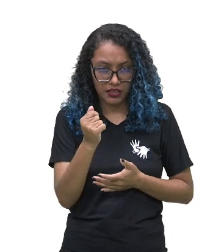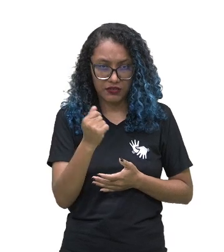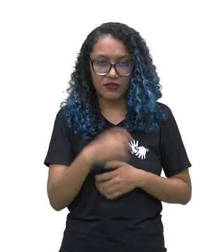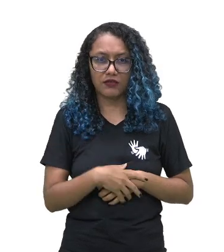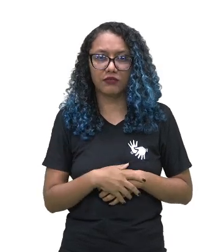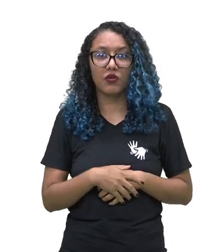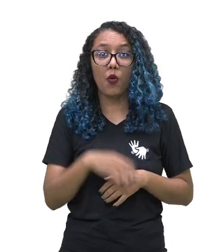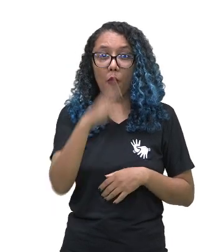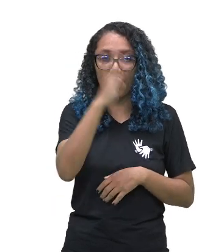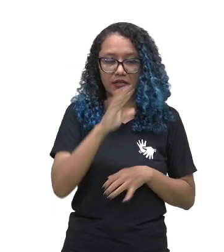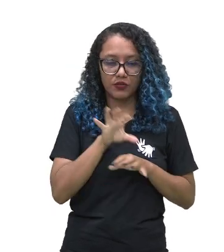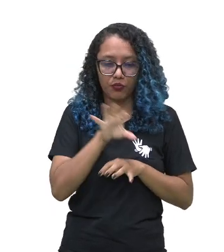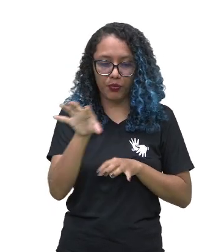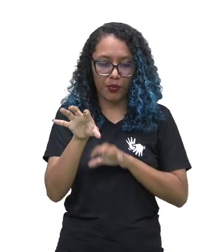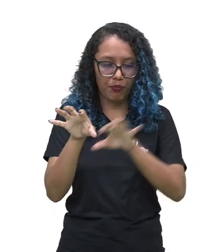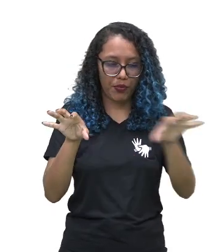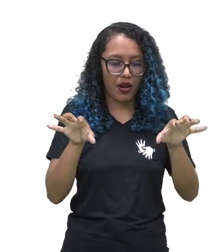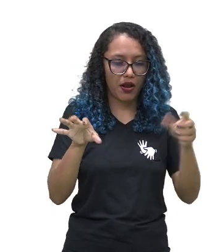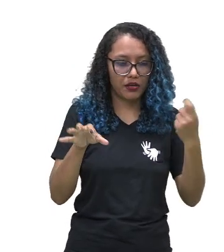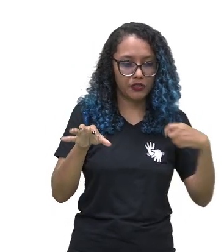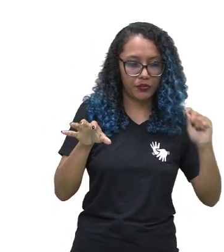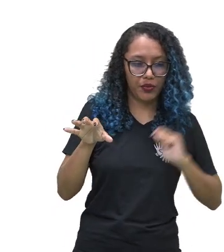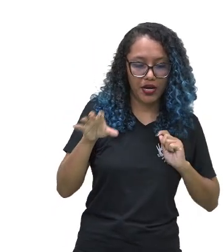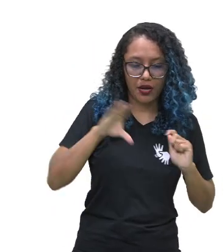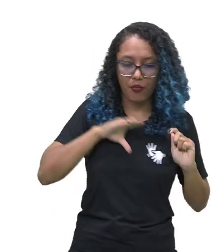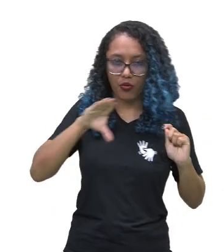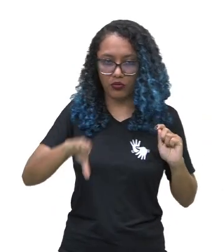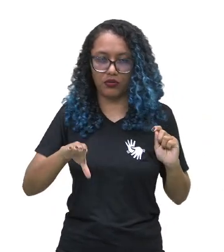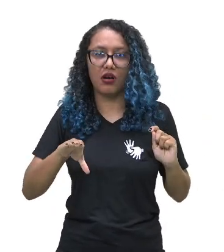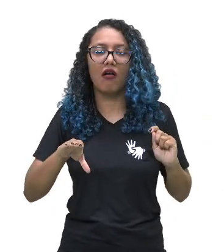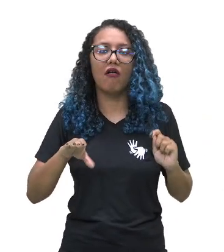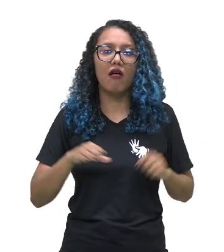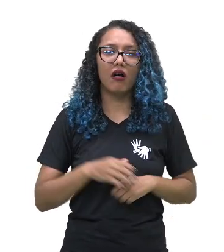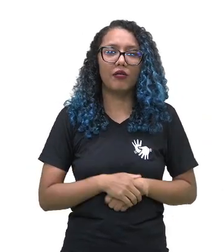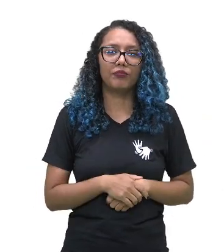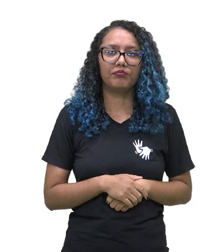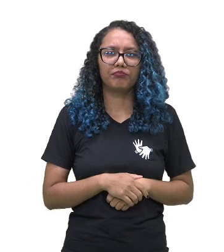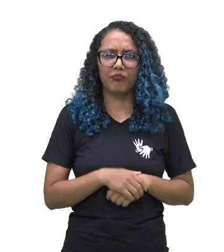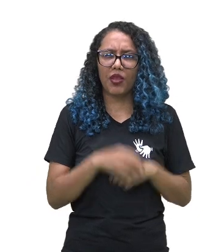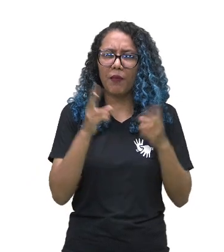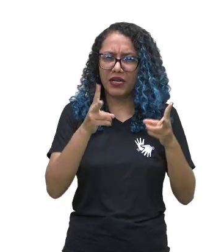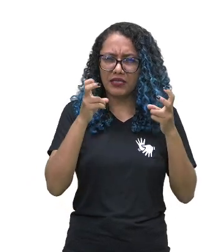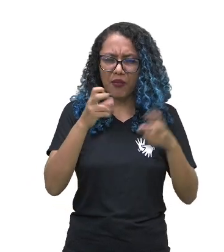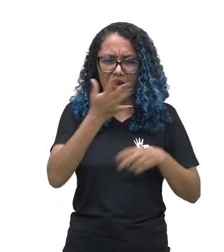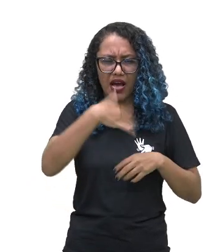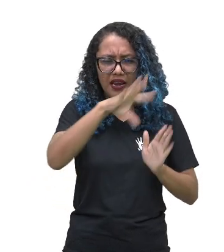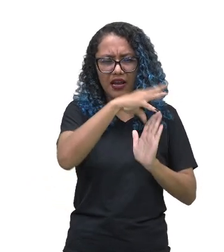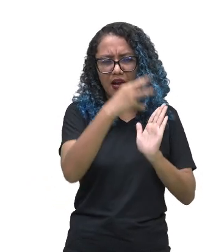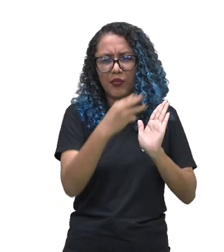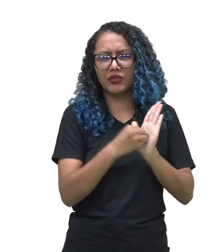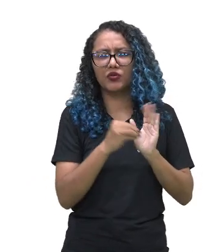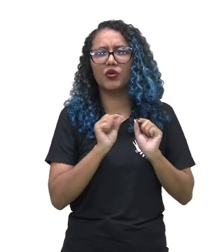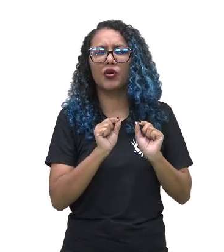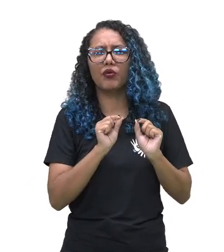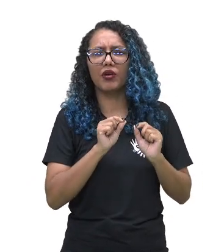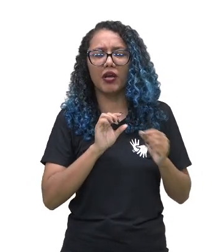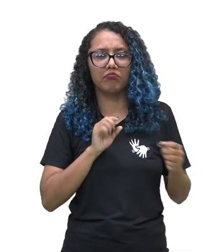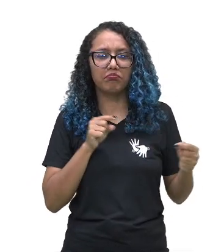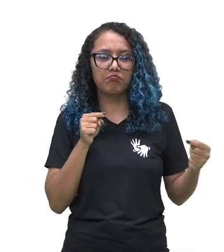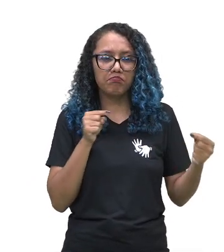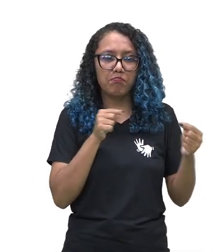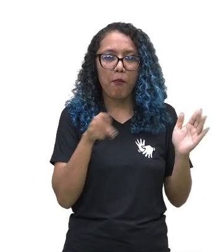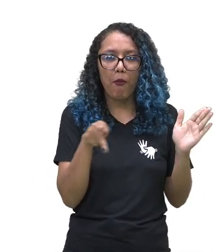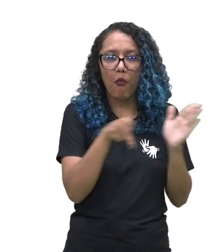e Espanha. Lembram que a Amazonas, essa região norte, ela estava do lado espanhol.